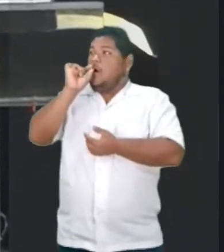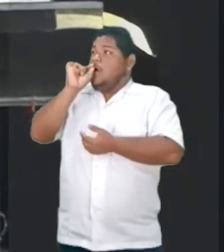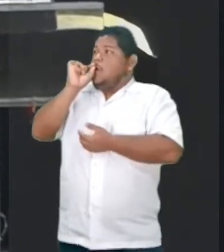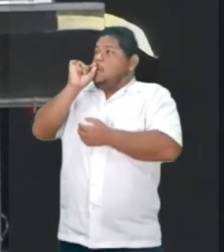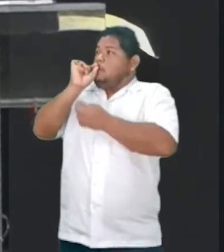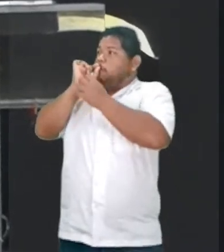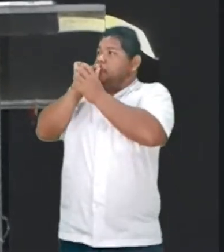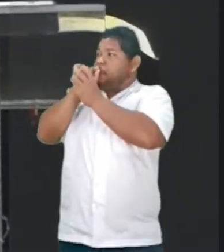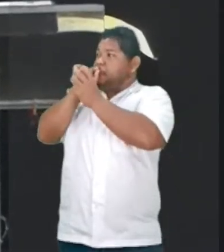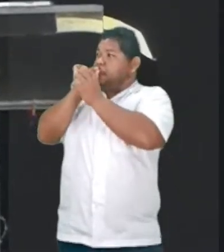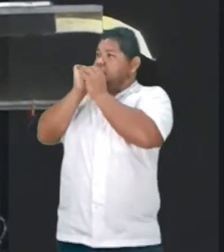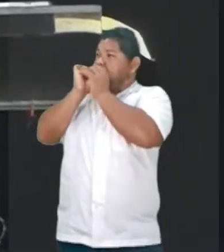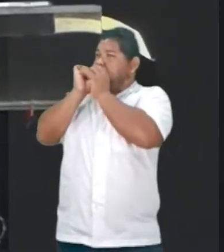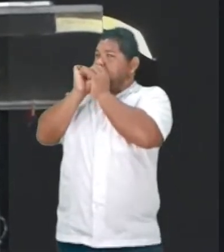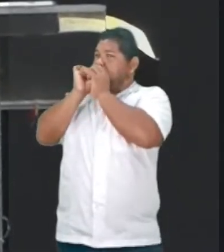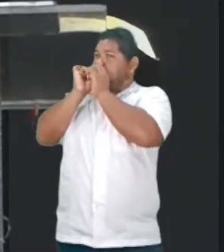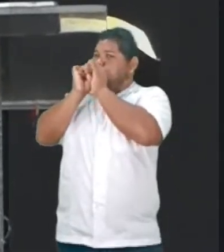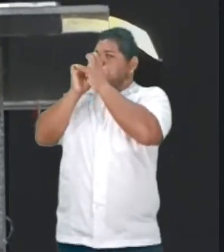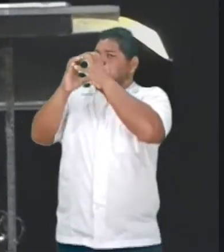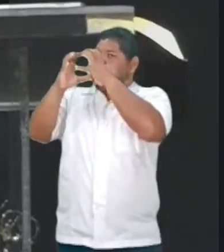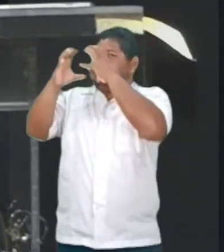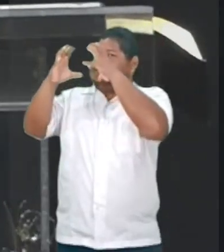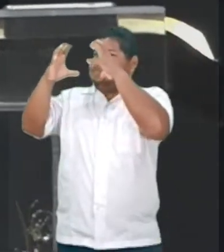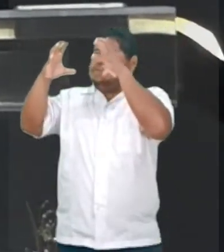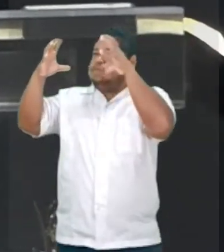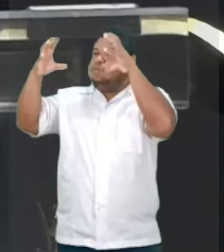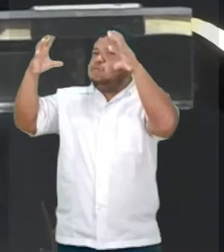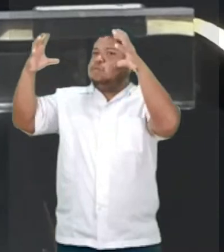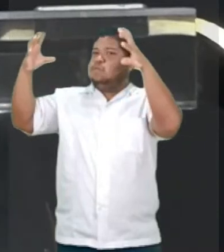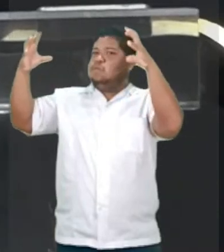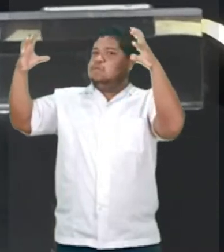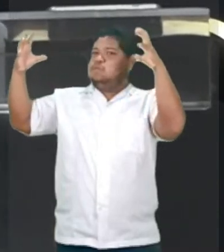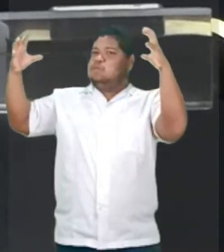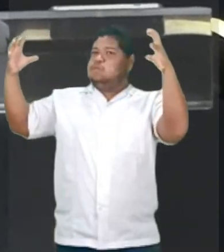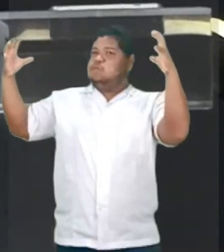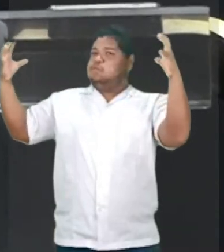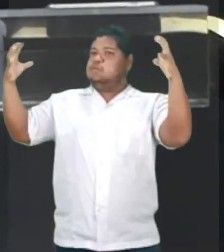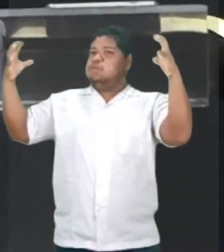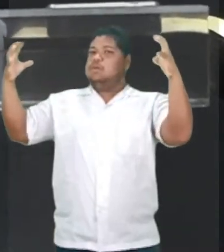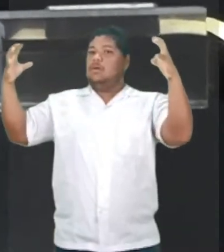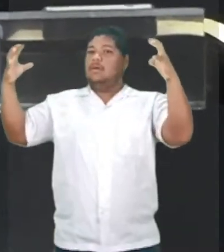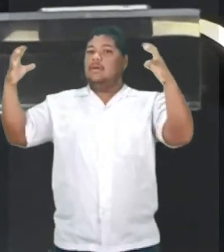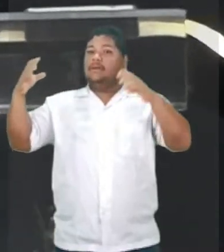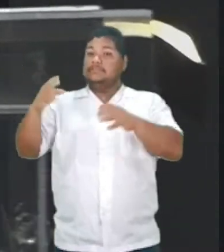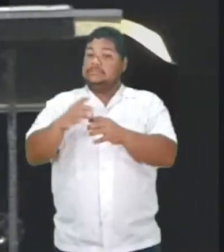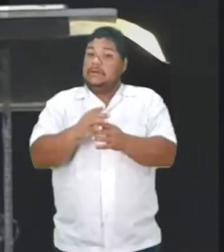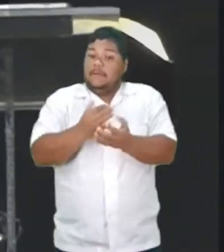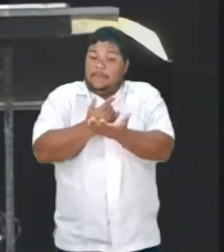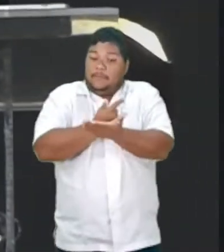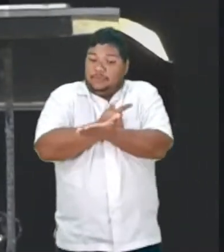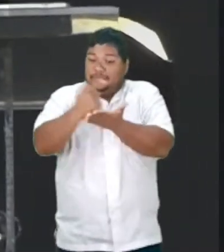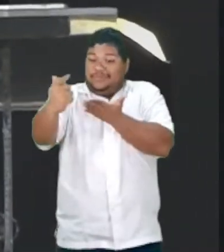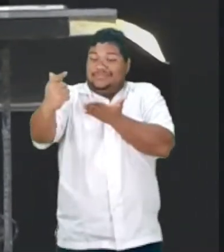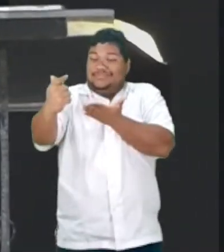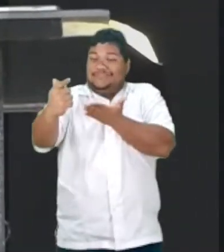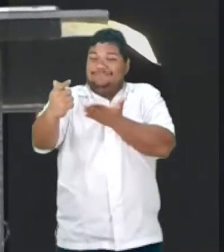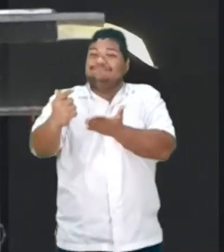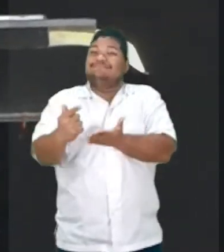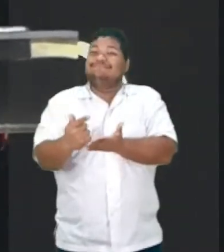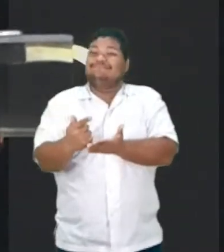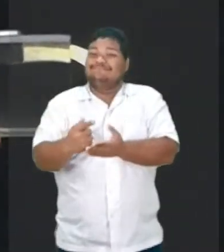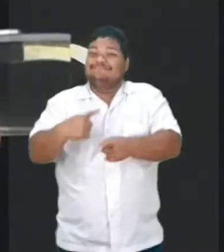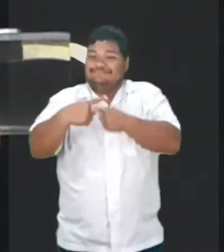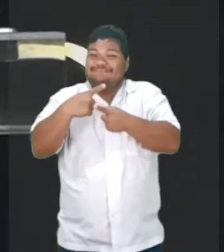aumentando. Se está expandindo é porque teve o início. E se teve o início, é porque